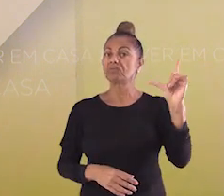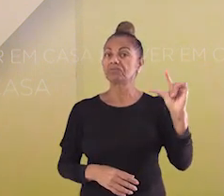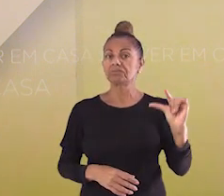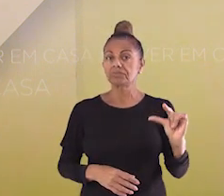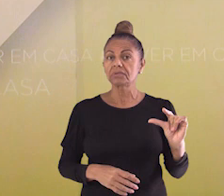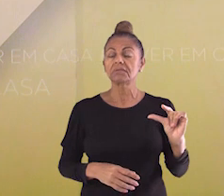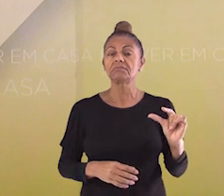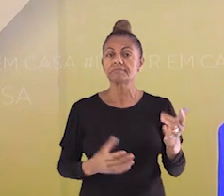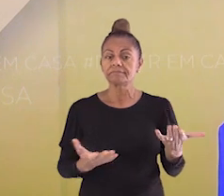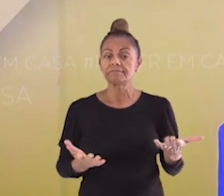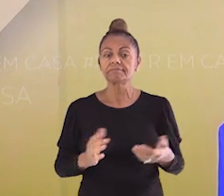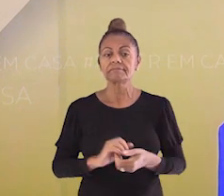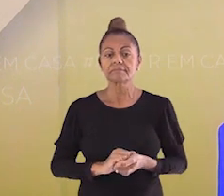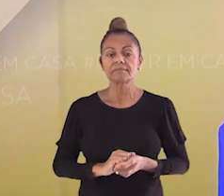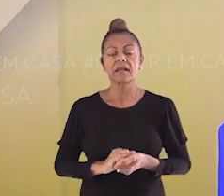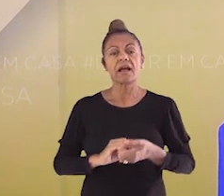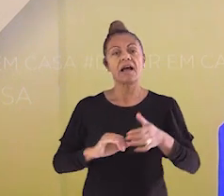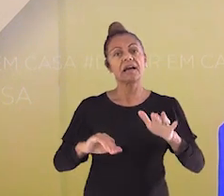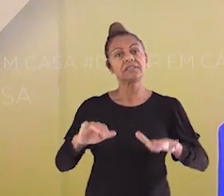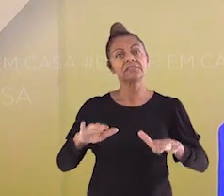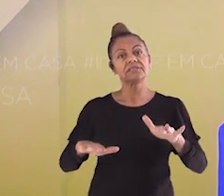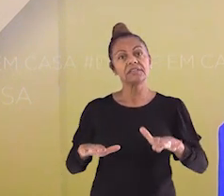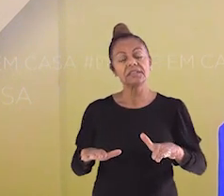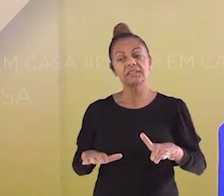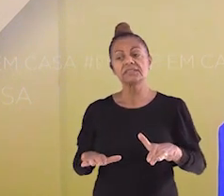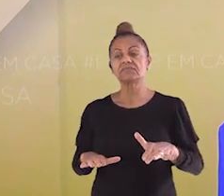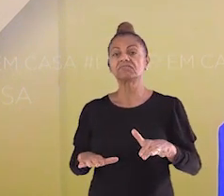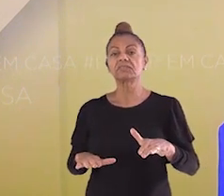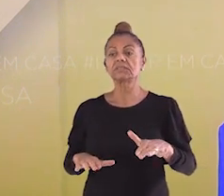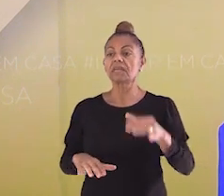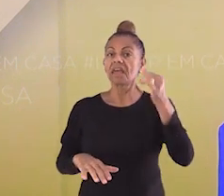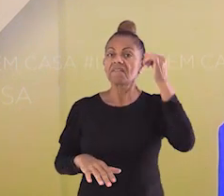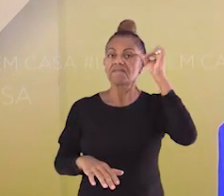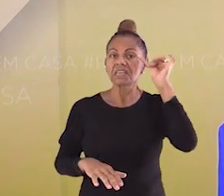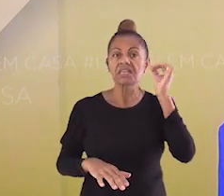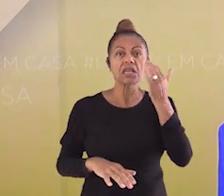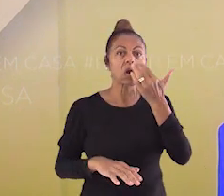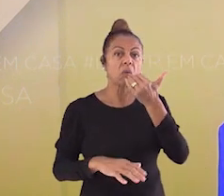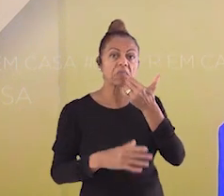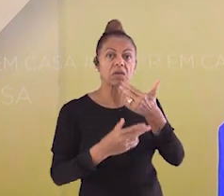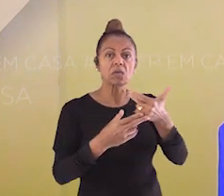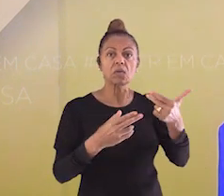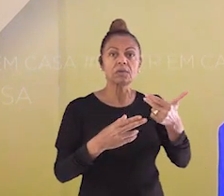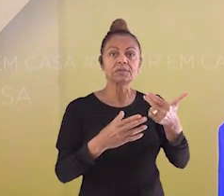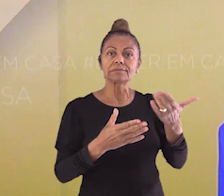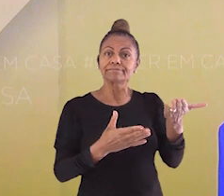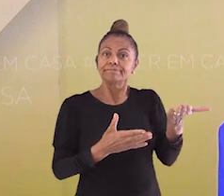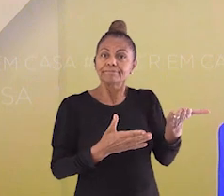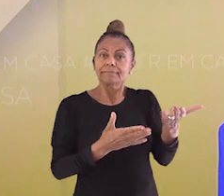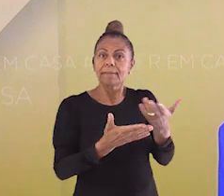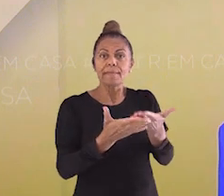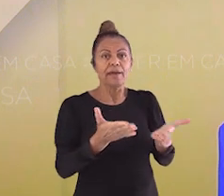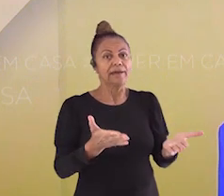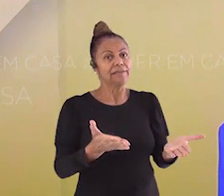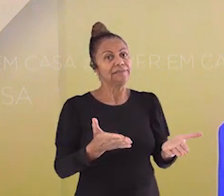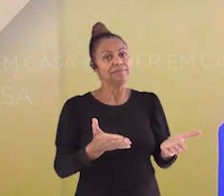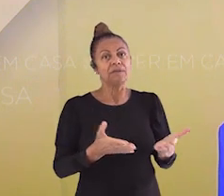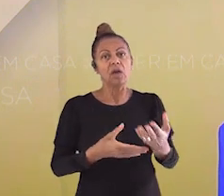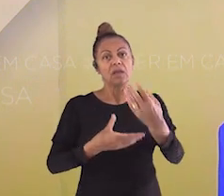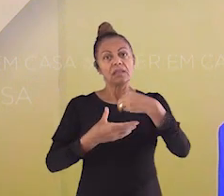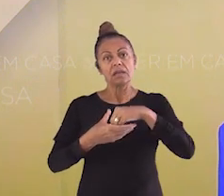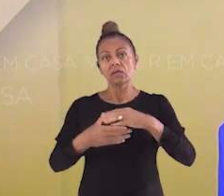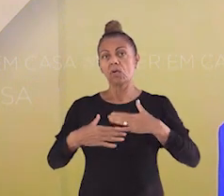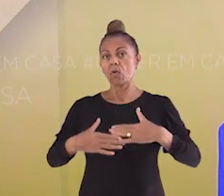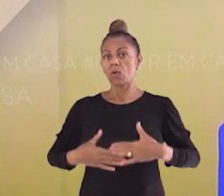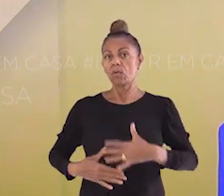com a saúde. Às vezes, aquele alimento que você escolhe não levar para o seu prato, traz para o seu corpo o que ele precisa para se sentir melhor, né?